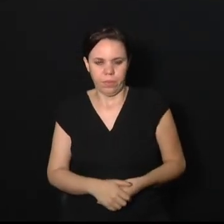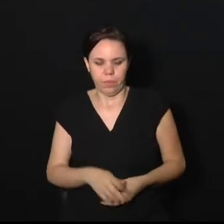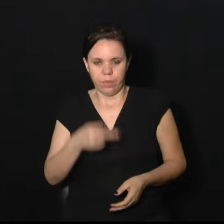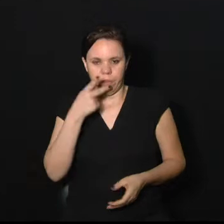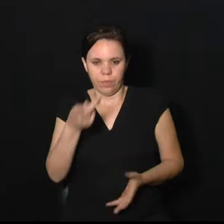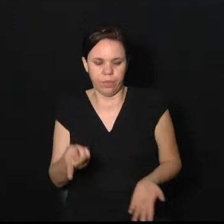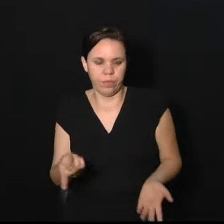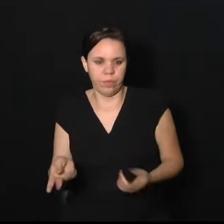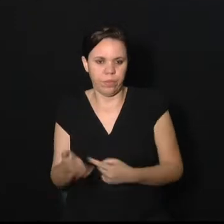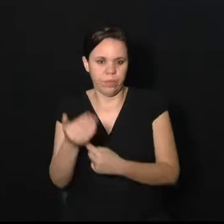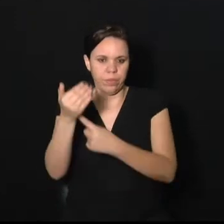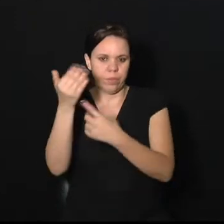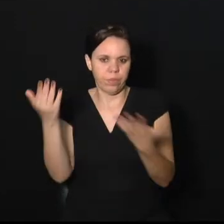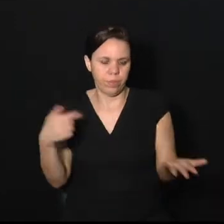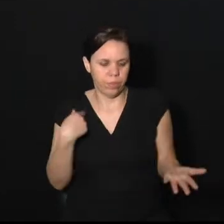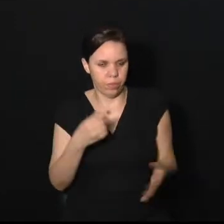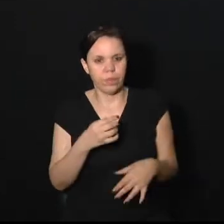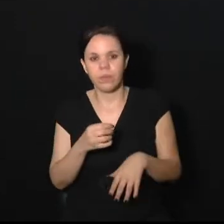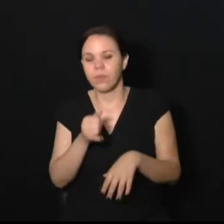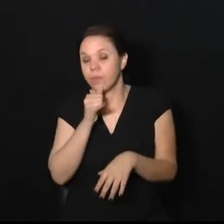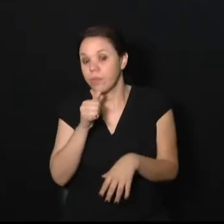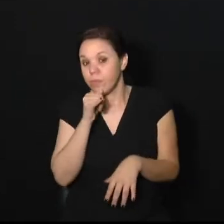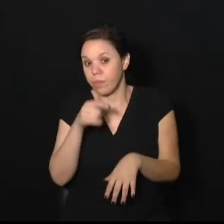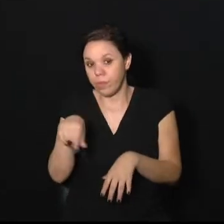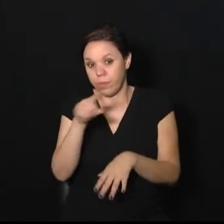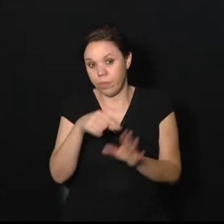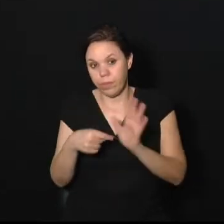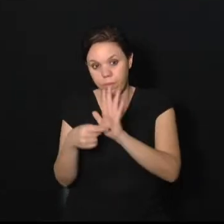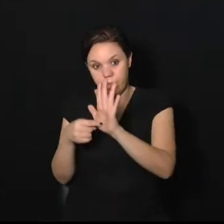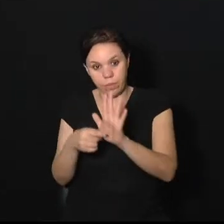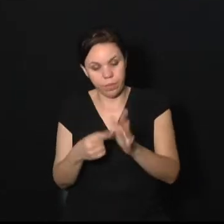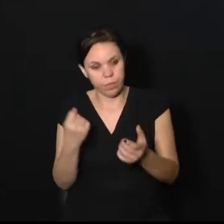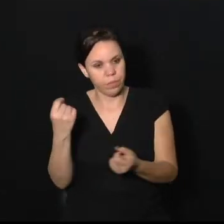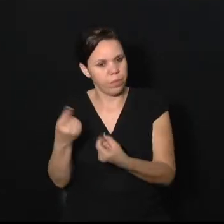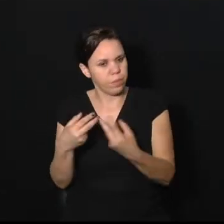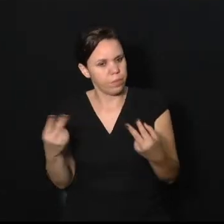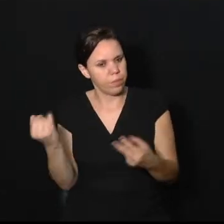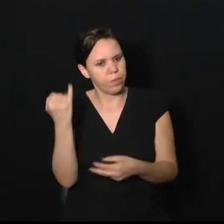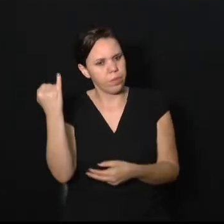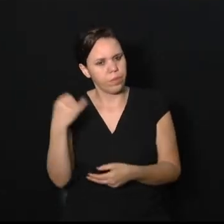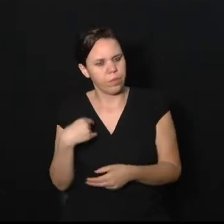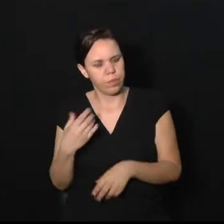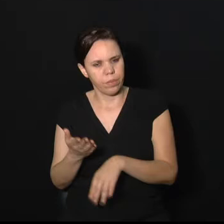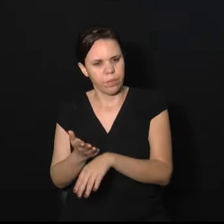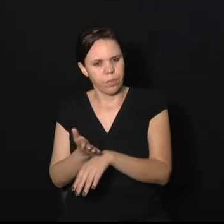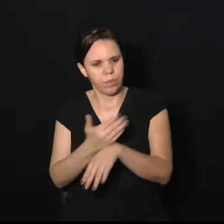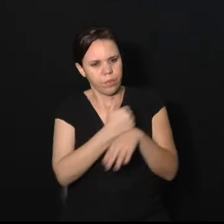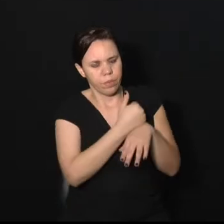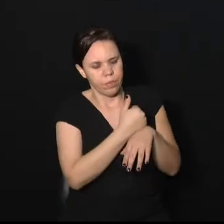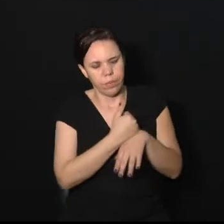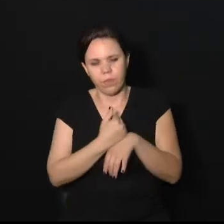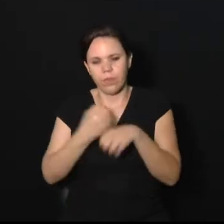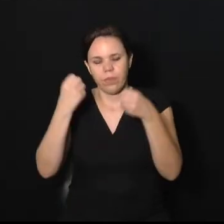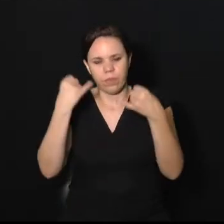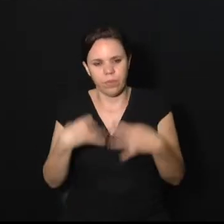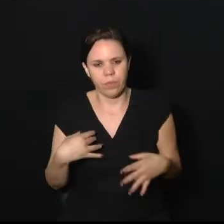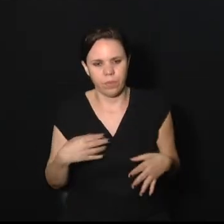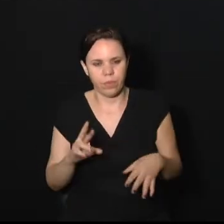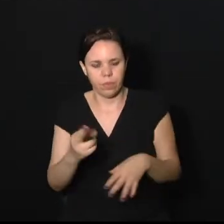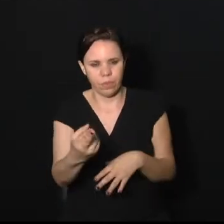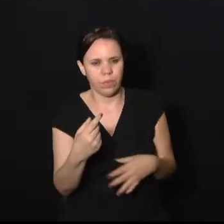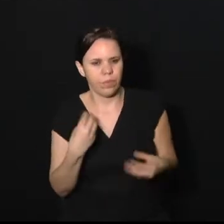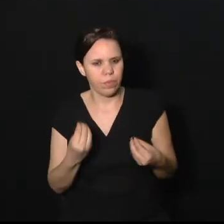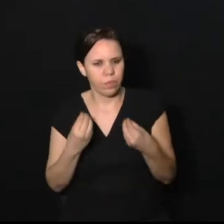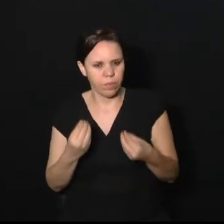inteligentes, tecnologia, a gente vai dar alguns exemplos para vocês. Mas uma das coisas bem importantes, antes da gente falar das soluções, é como